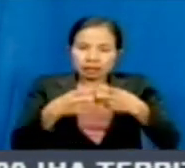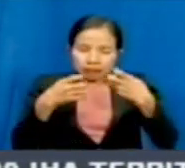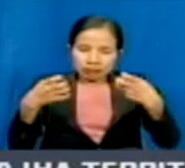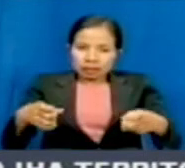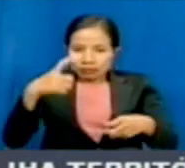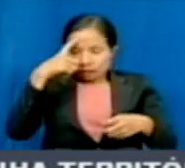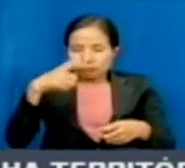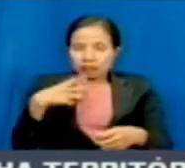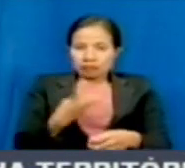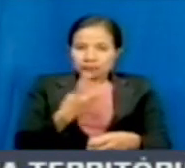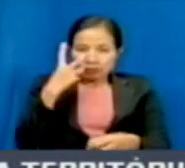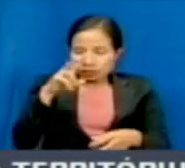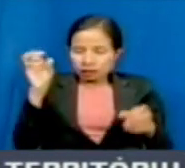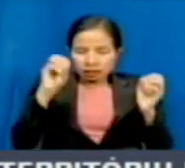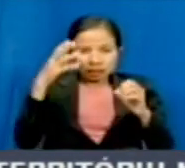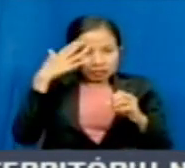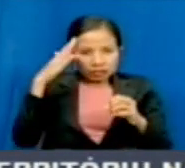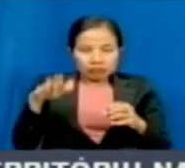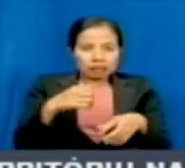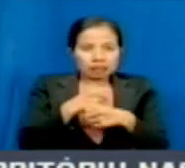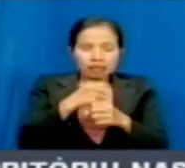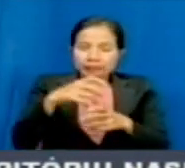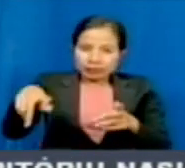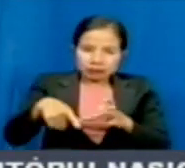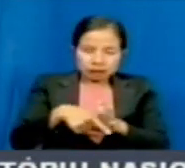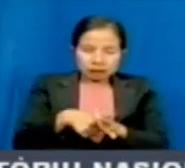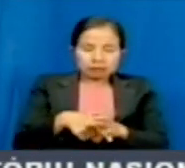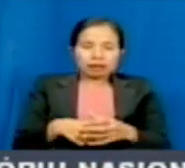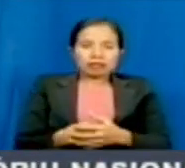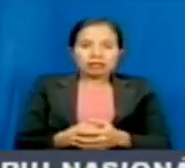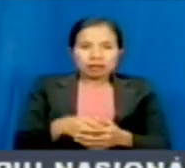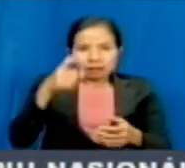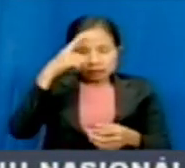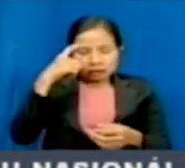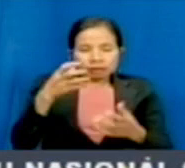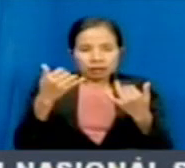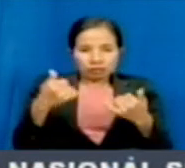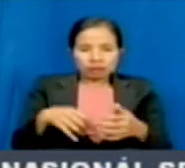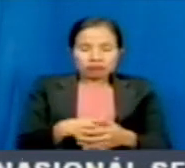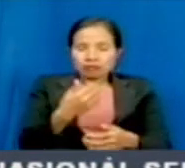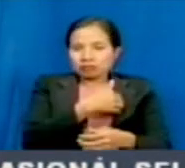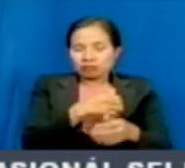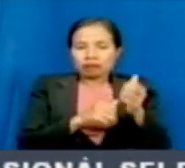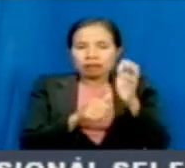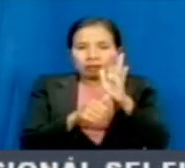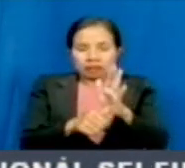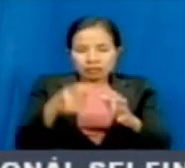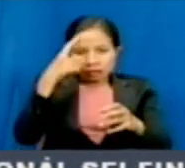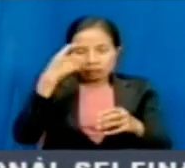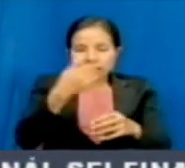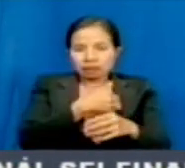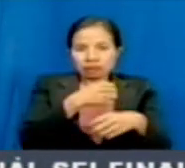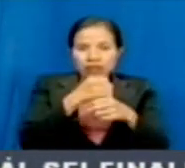nia ne amare dia kata nia lahaten e nia lahal parte ona vai ene. Ne mak agora se deu apresenta, tamba am se deu halu